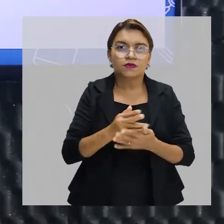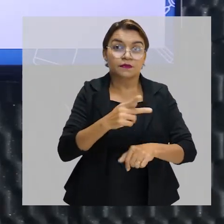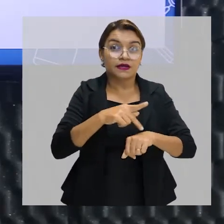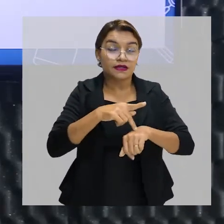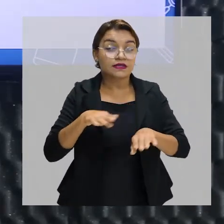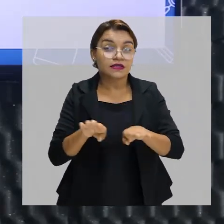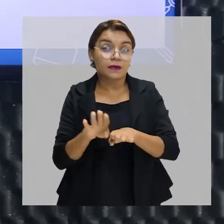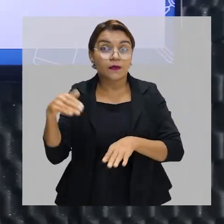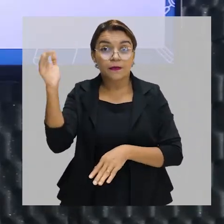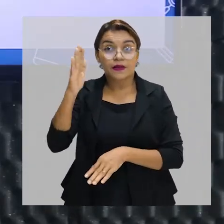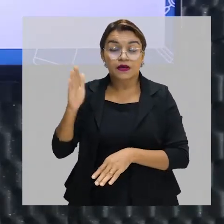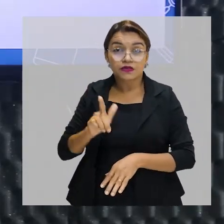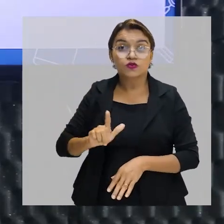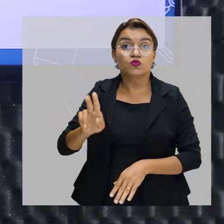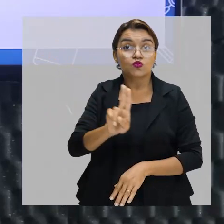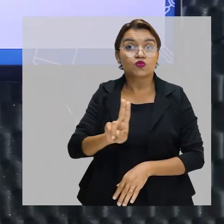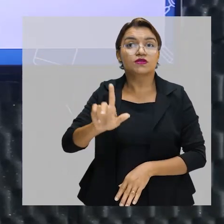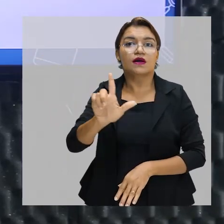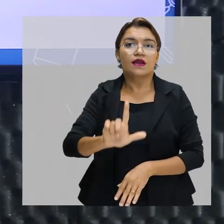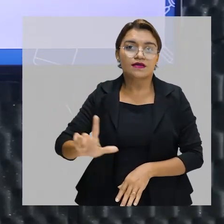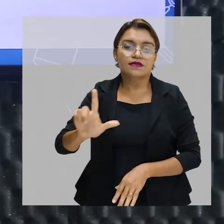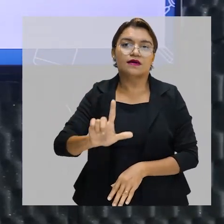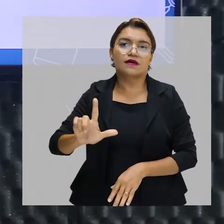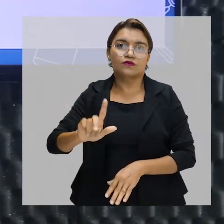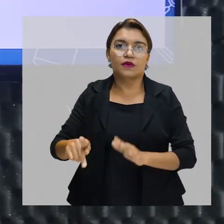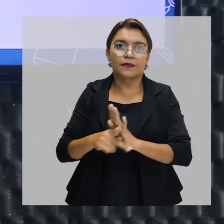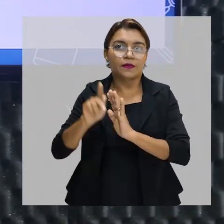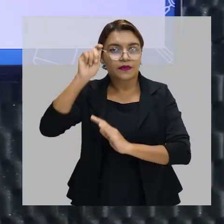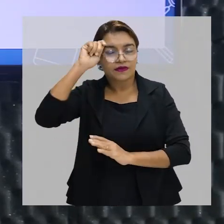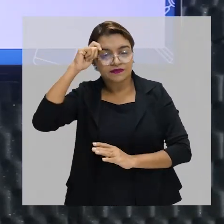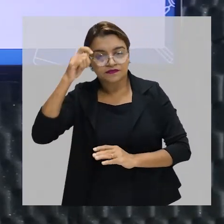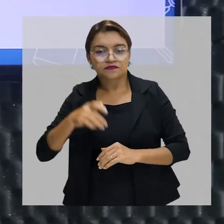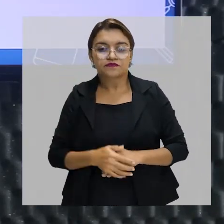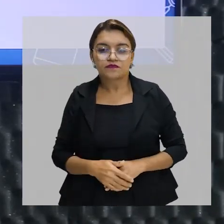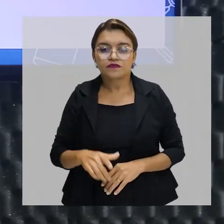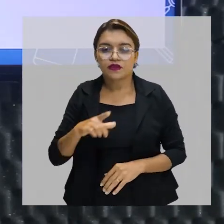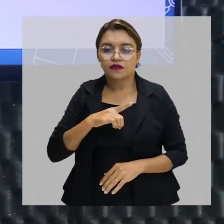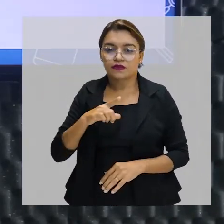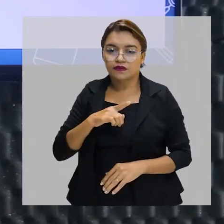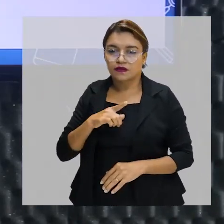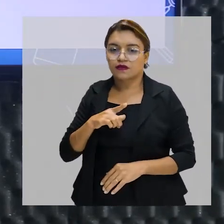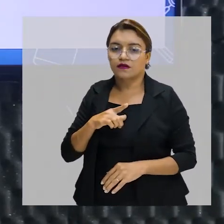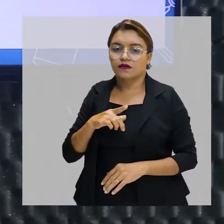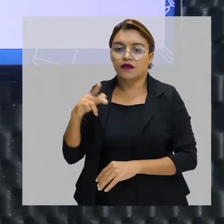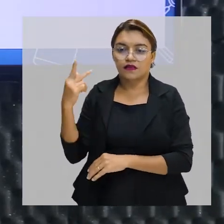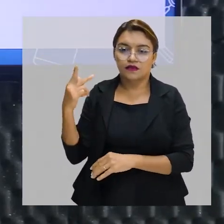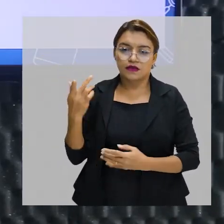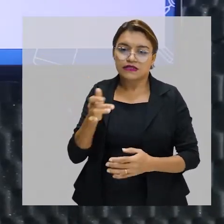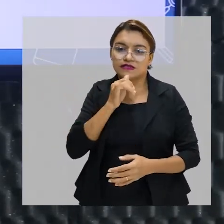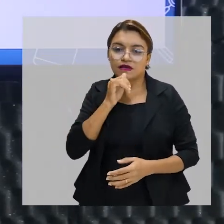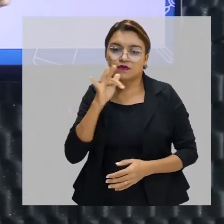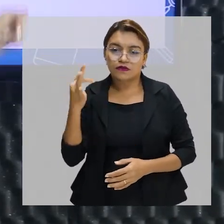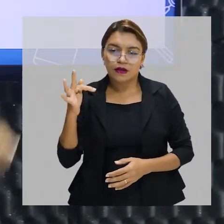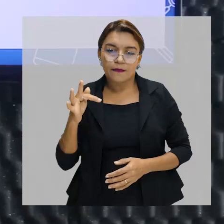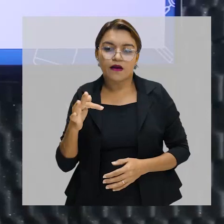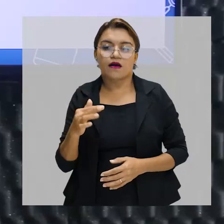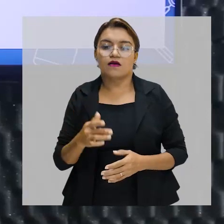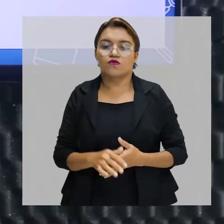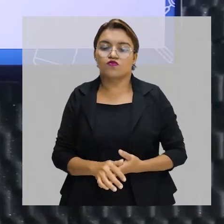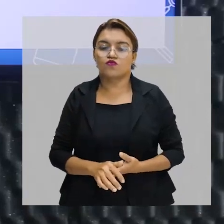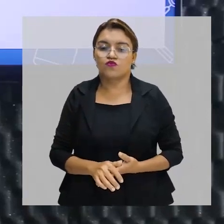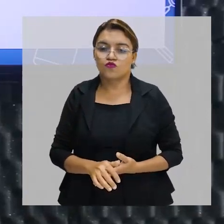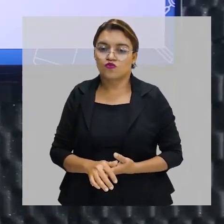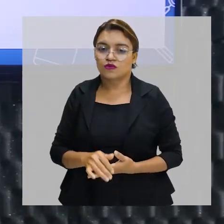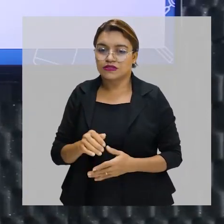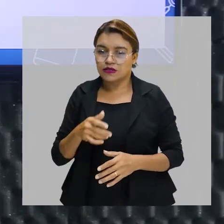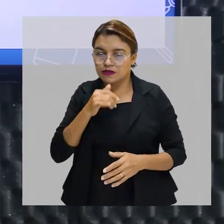também trabalham essa literatura africana. Inclui aqui trabalhos produzidos por africanos